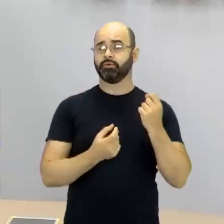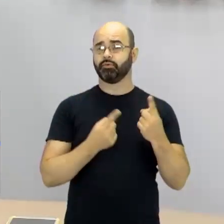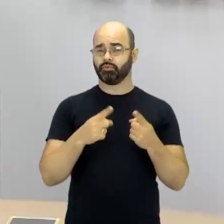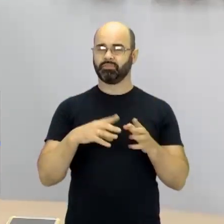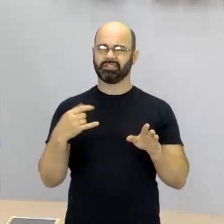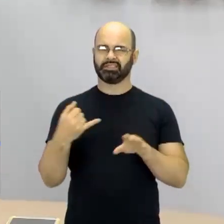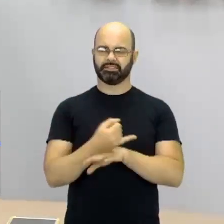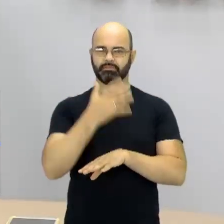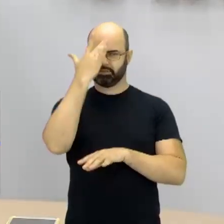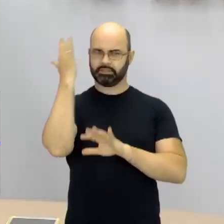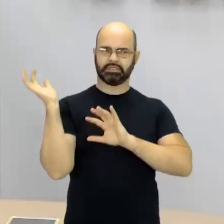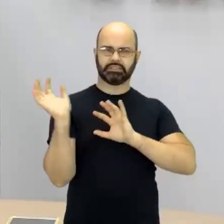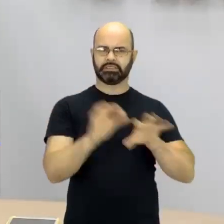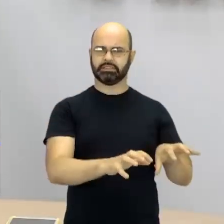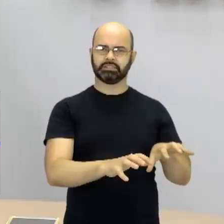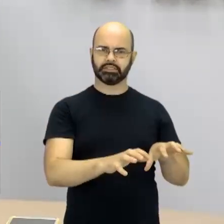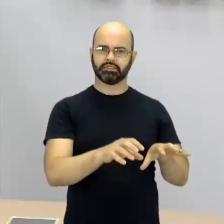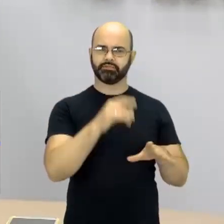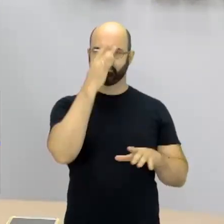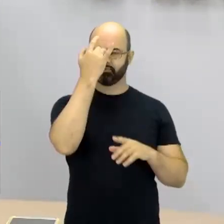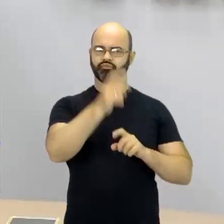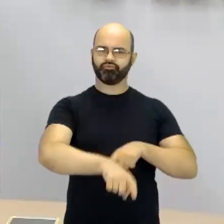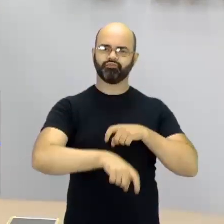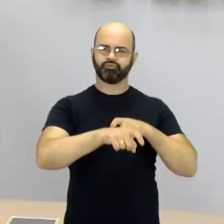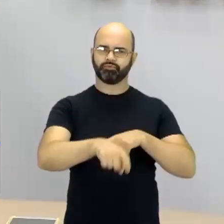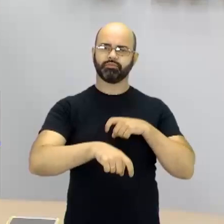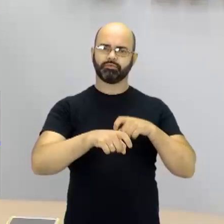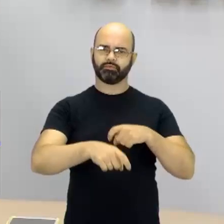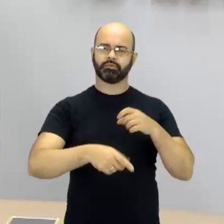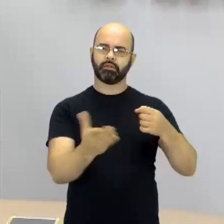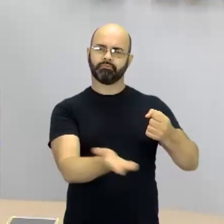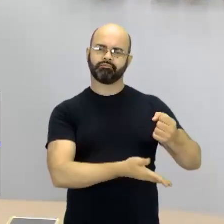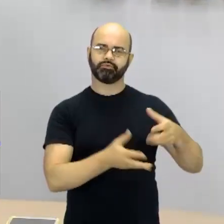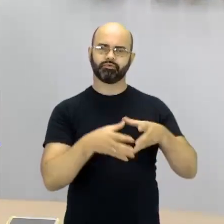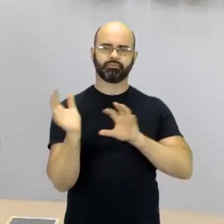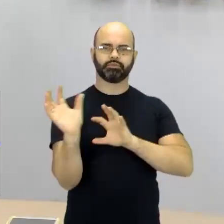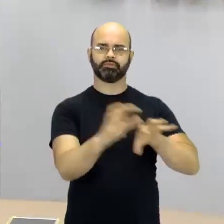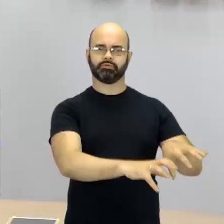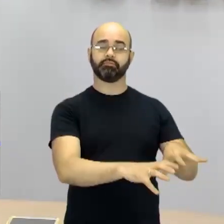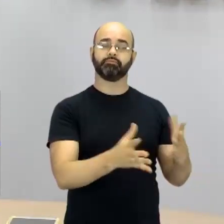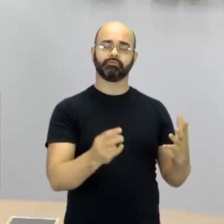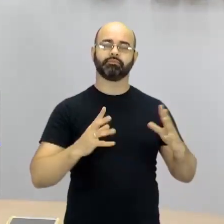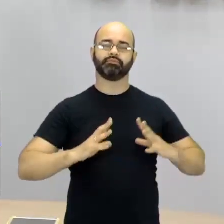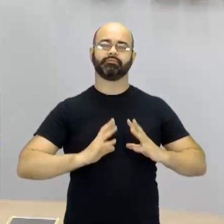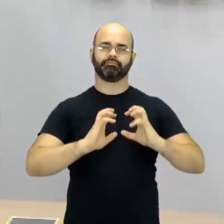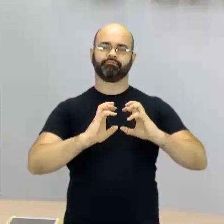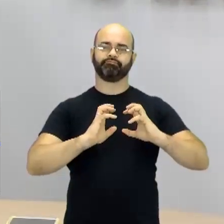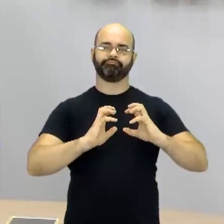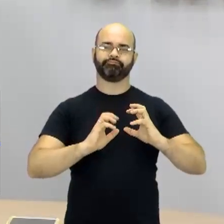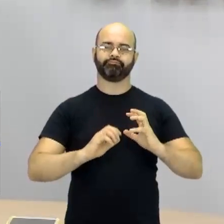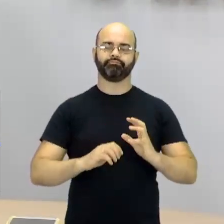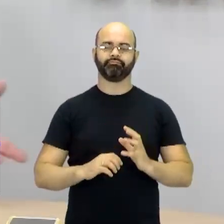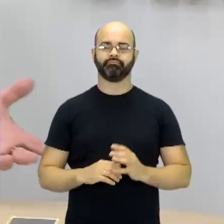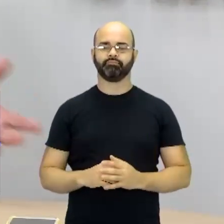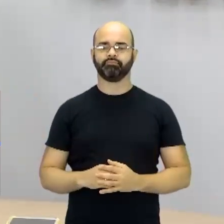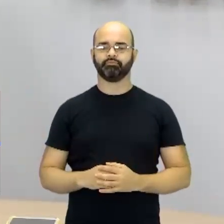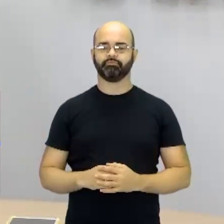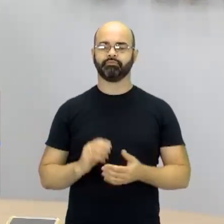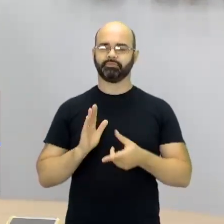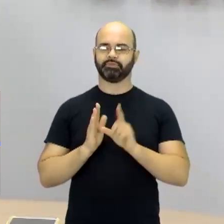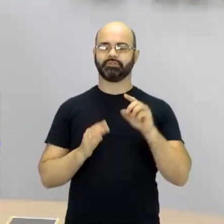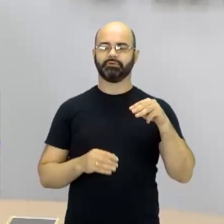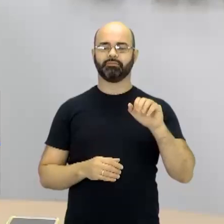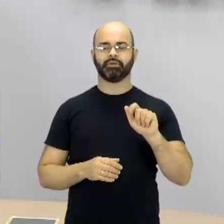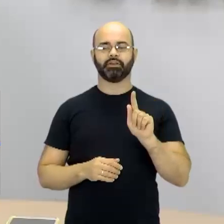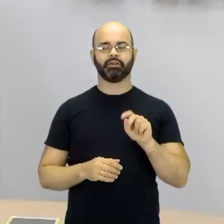de garimpeiros, ou até mesmo de fazendeiros, né, isso aí acaba gerando conflito, né? Então, né, também, né, como o Magno falou, precisa